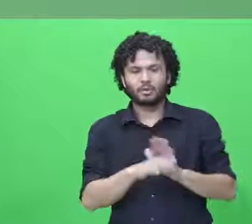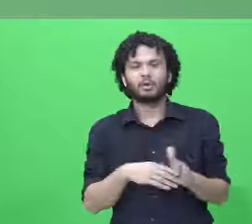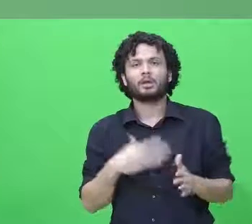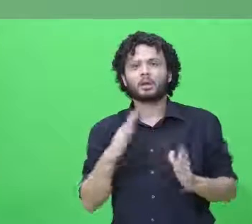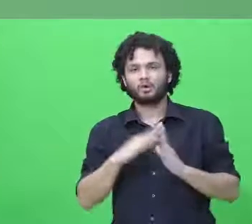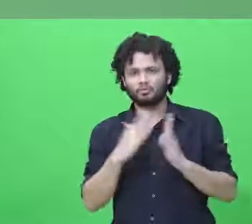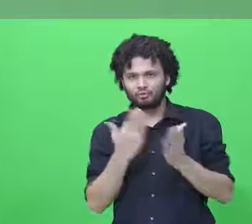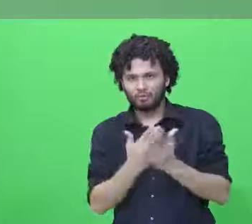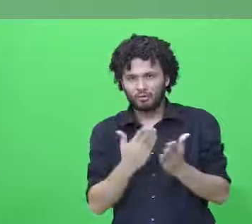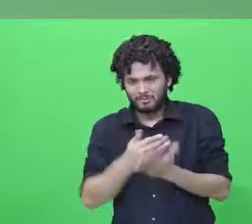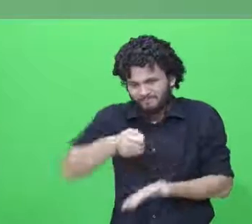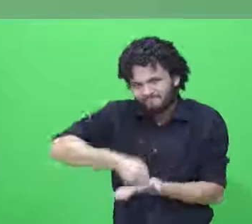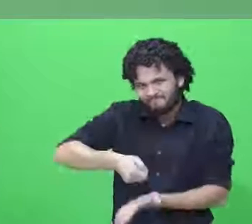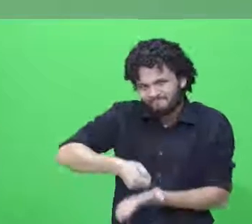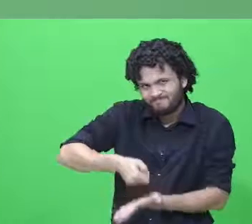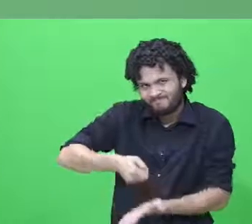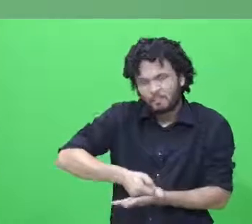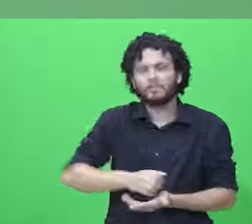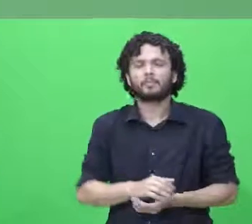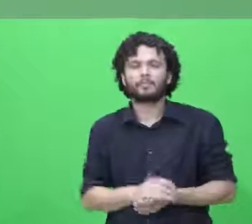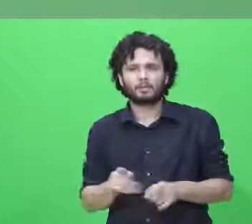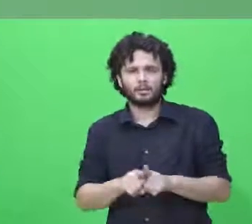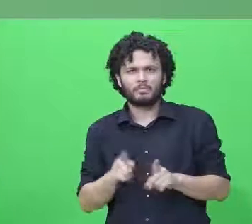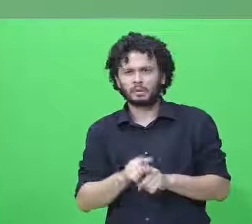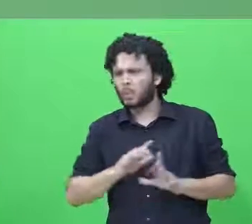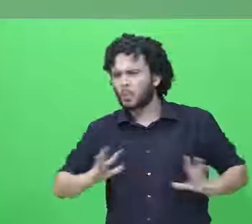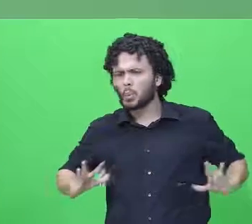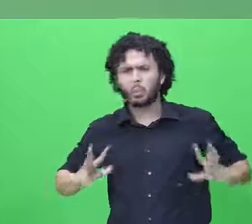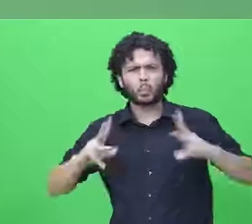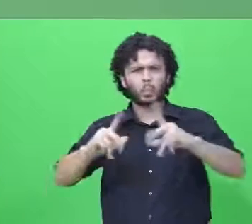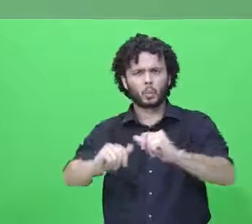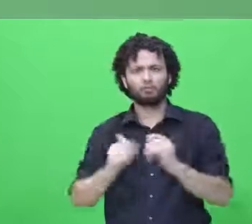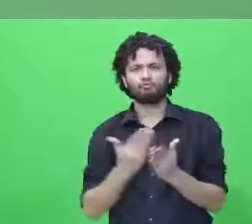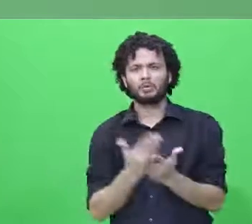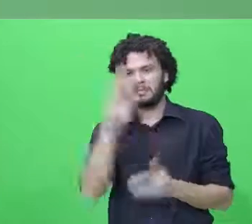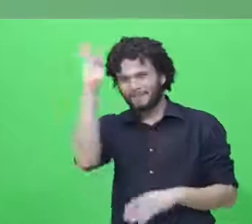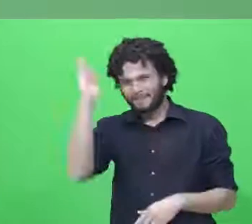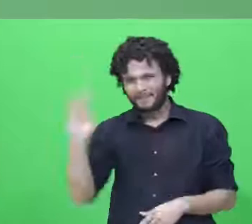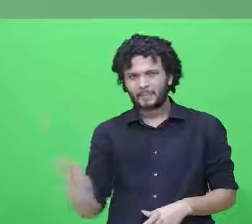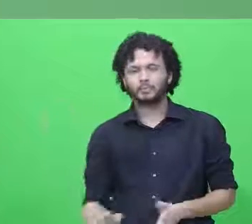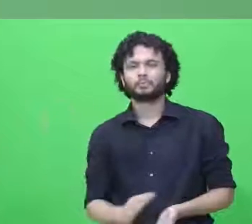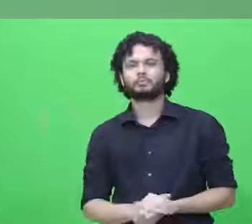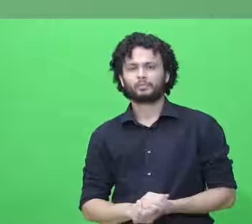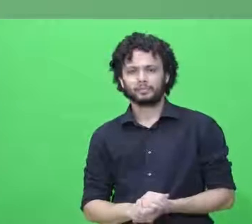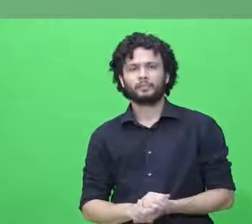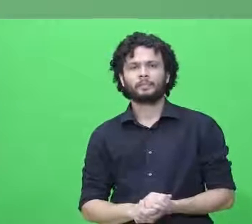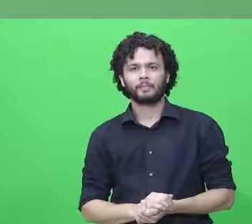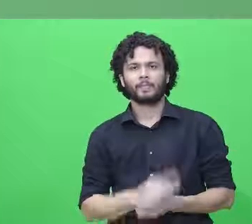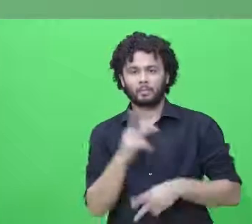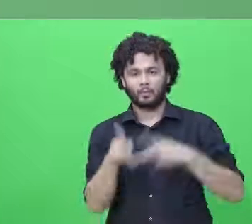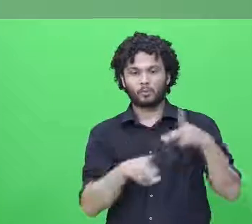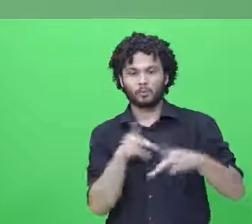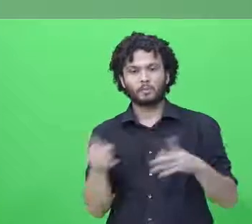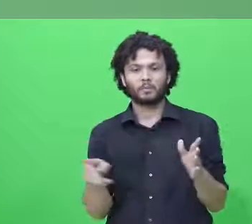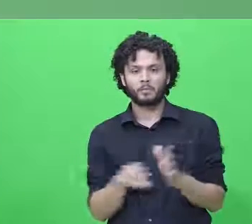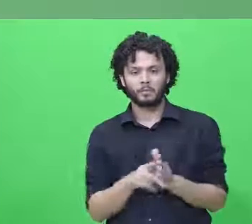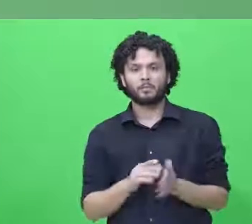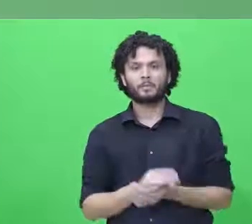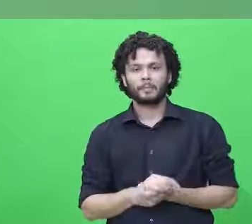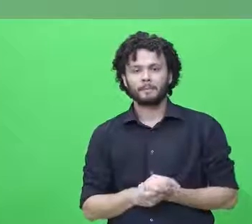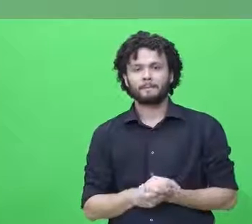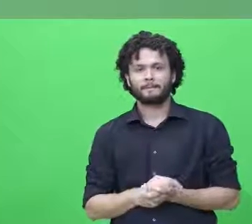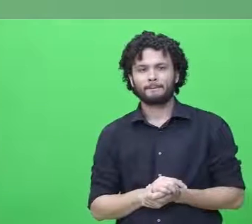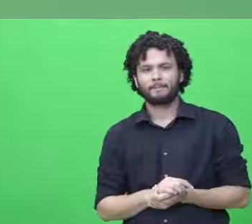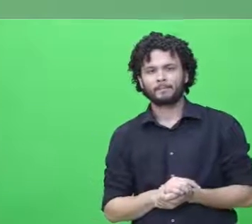são obrigatórias, né, para todos os estudantes, então, agora do Brasil. É, então, o populismo, né? Vargas, então, em todas